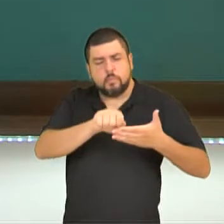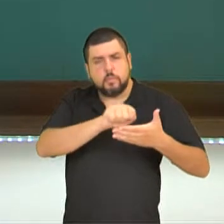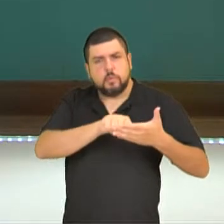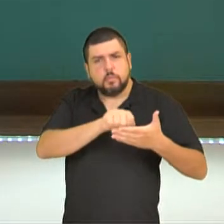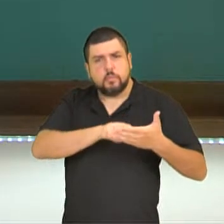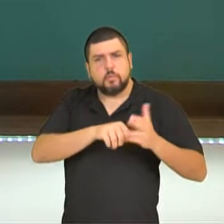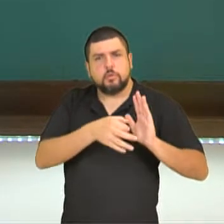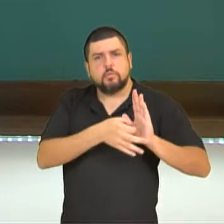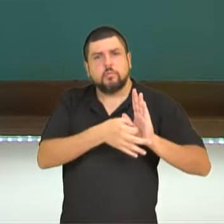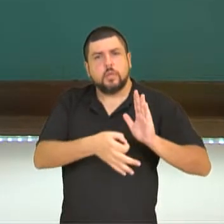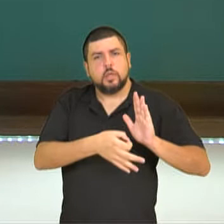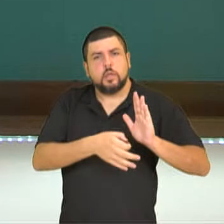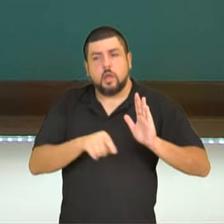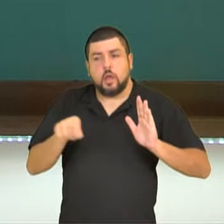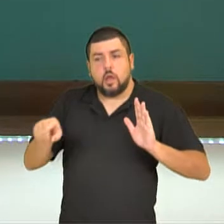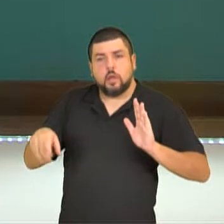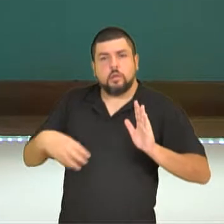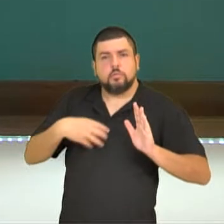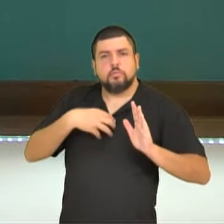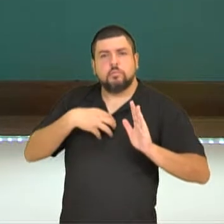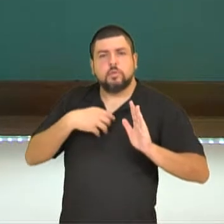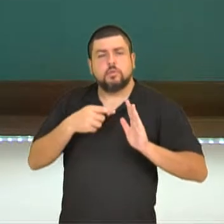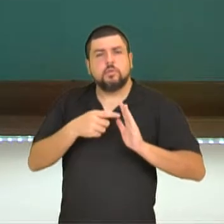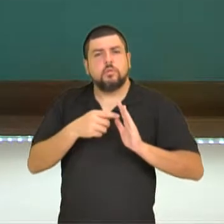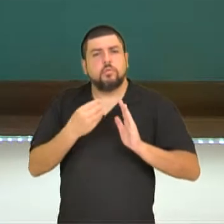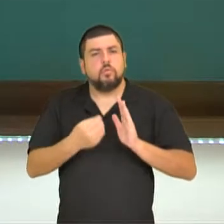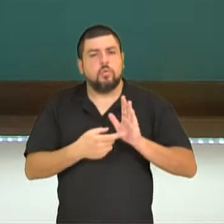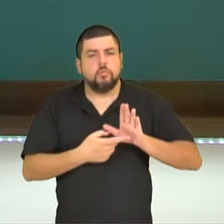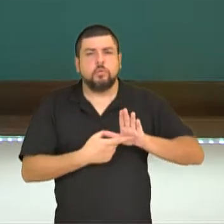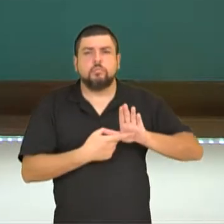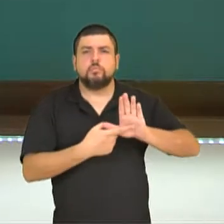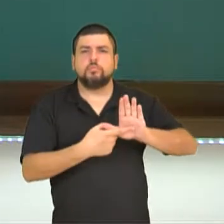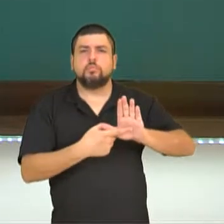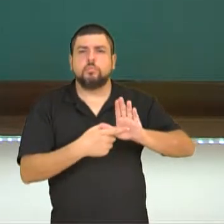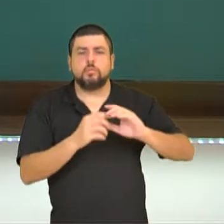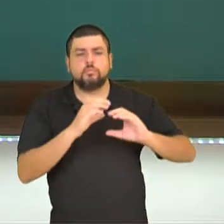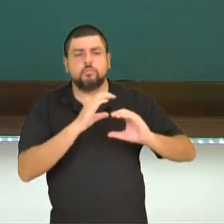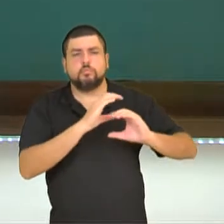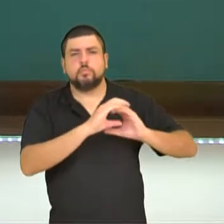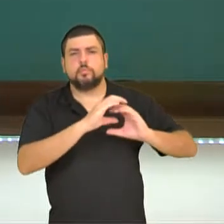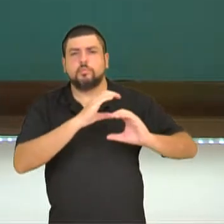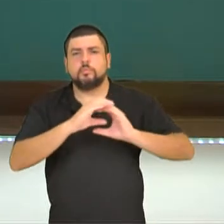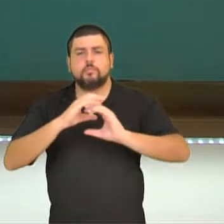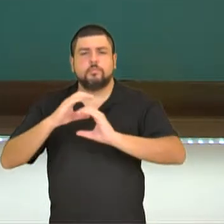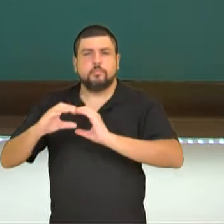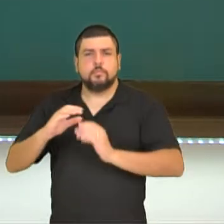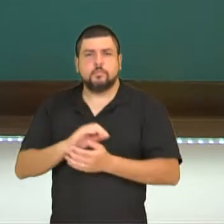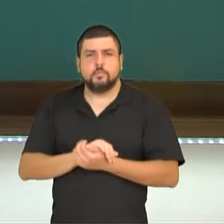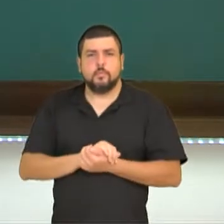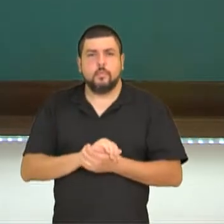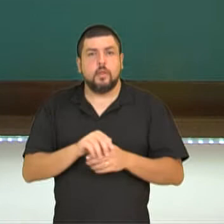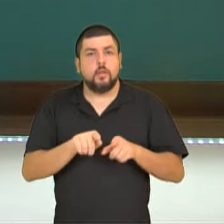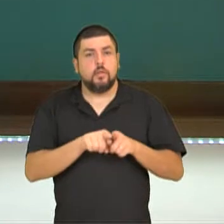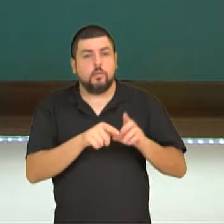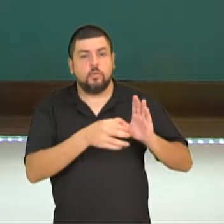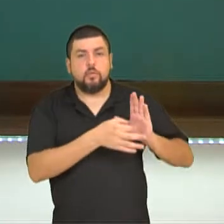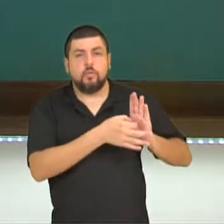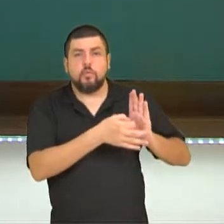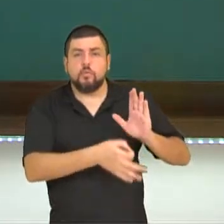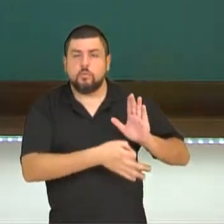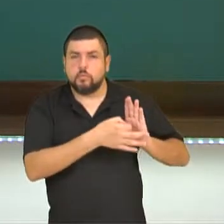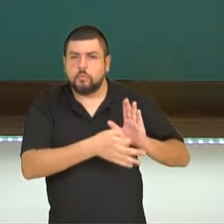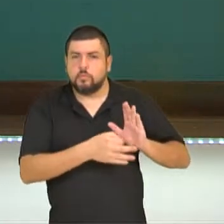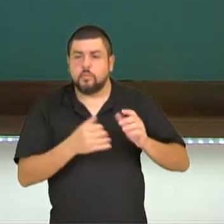pensar numa intertextualidade, a gente se comunica através de outros textos, de outras opiniões, de fatos,